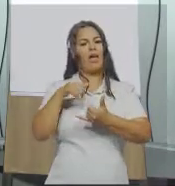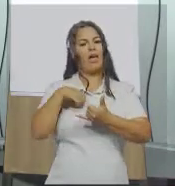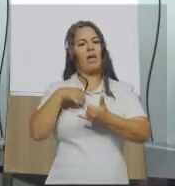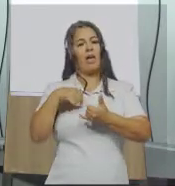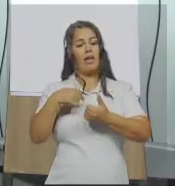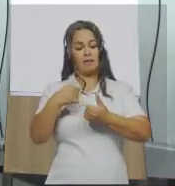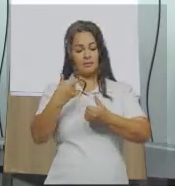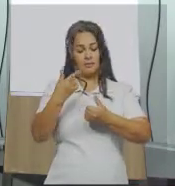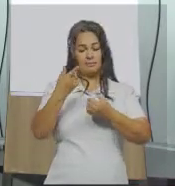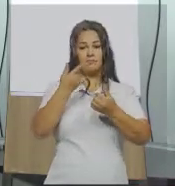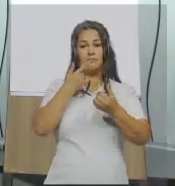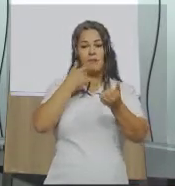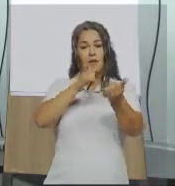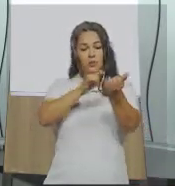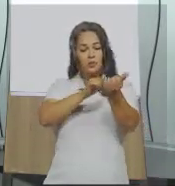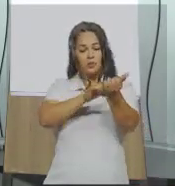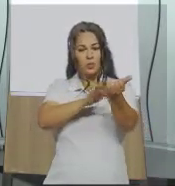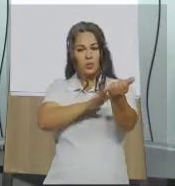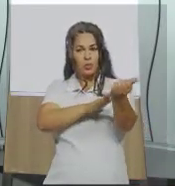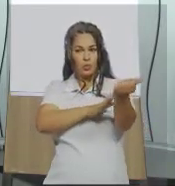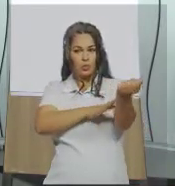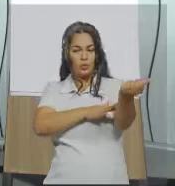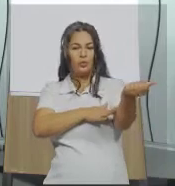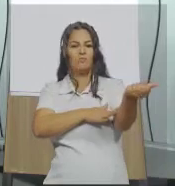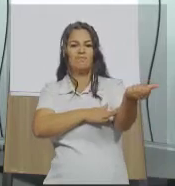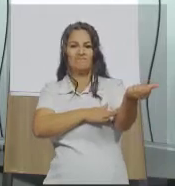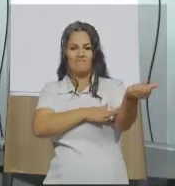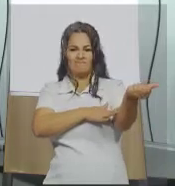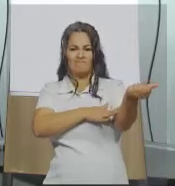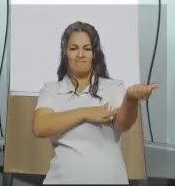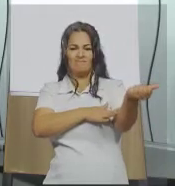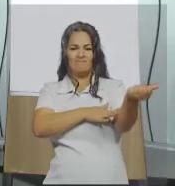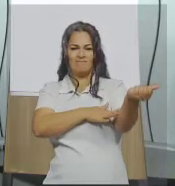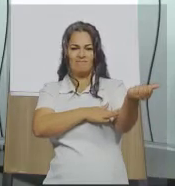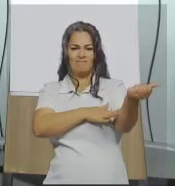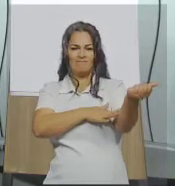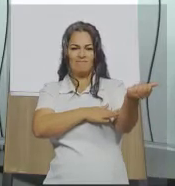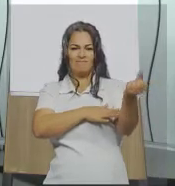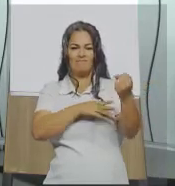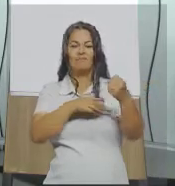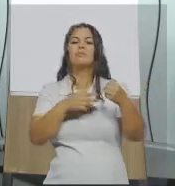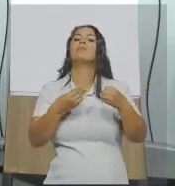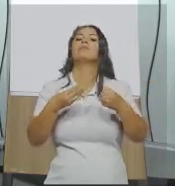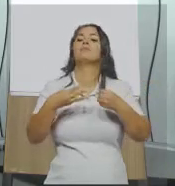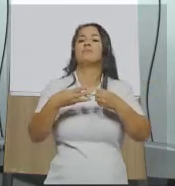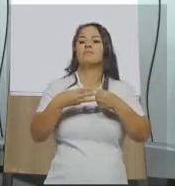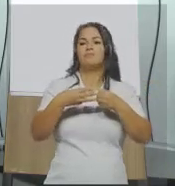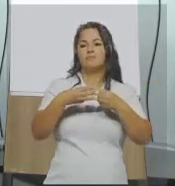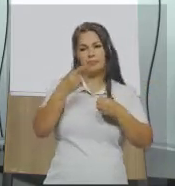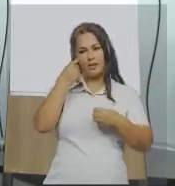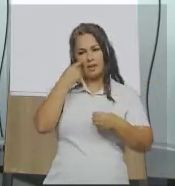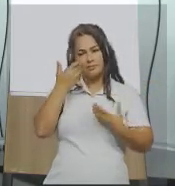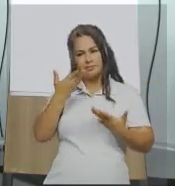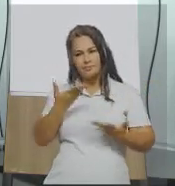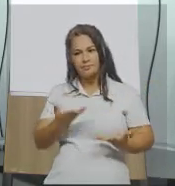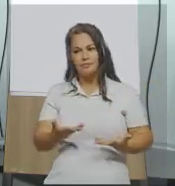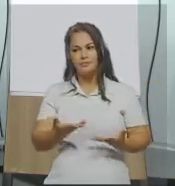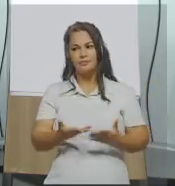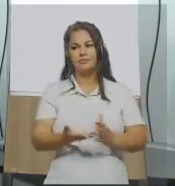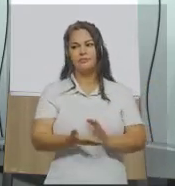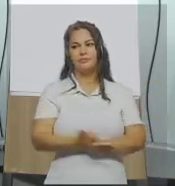nosso sangue e elas levam sinais para as células. Nós vamos ver isso com mais detalhes.